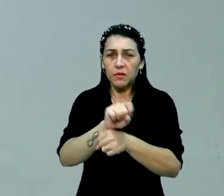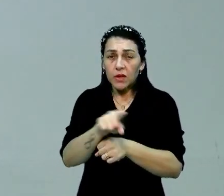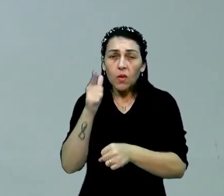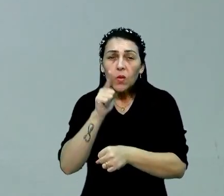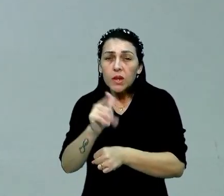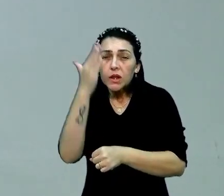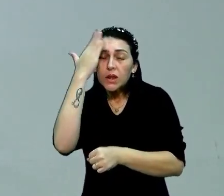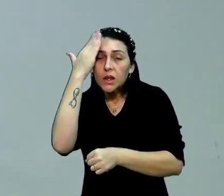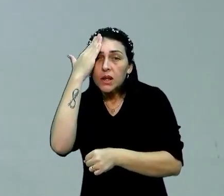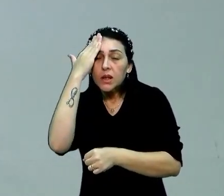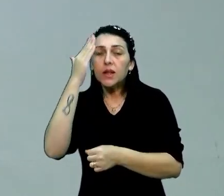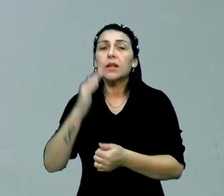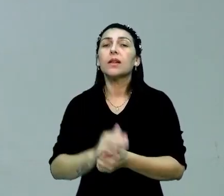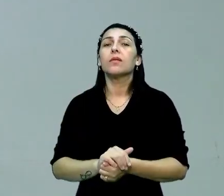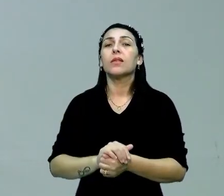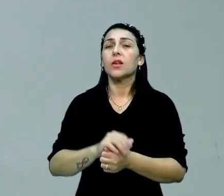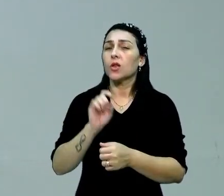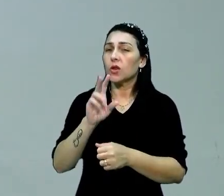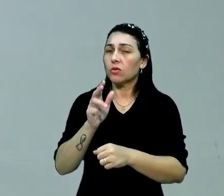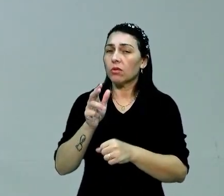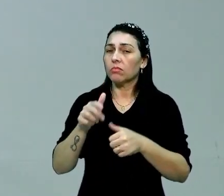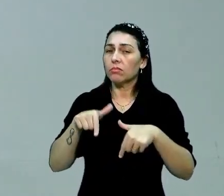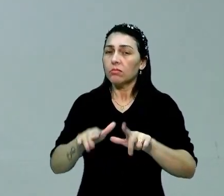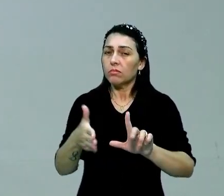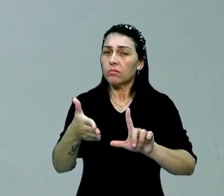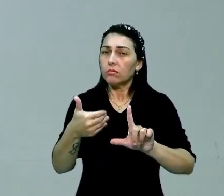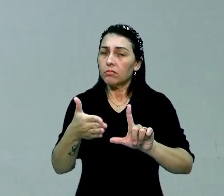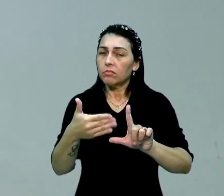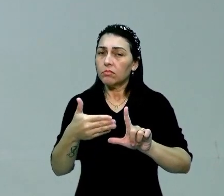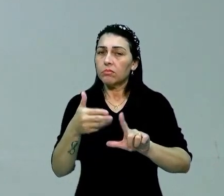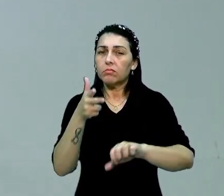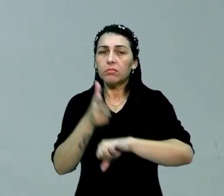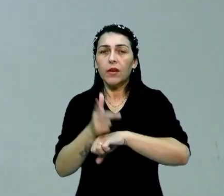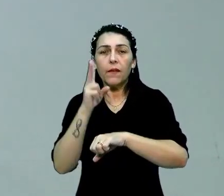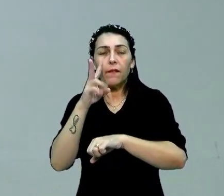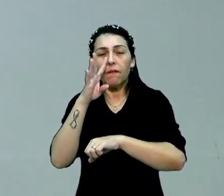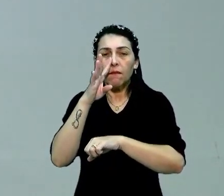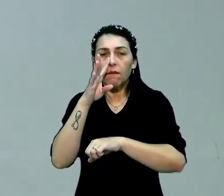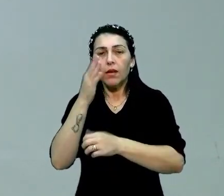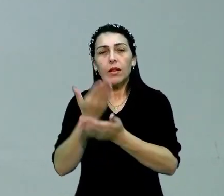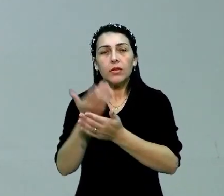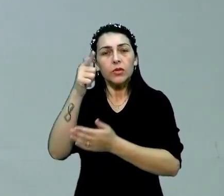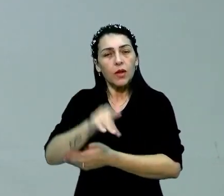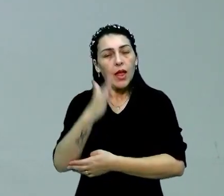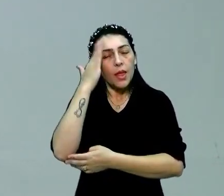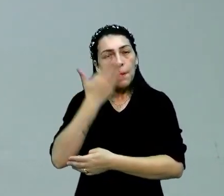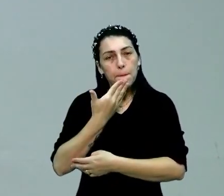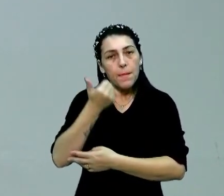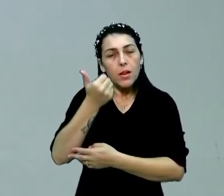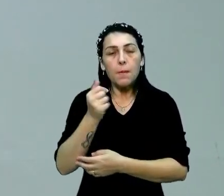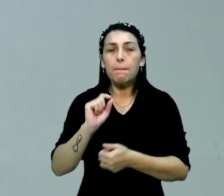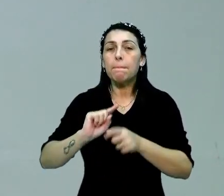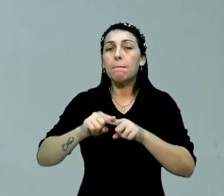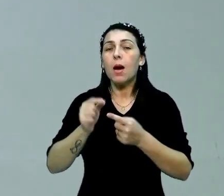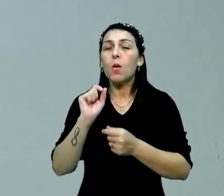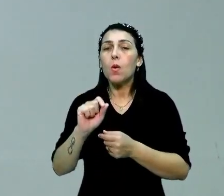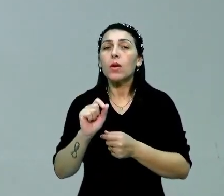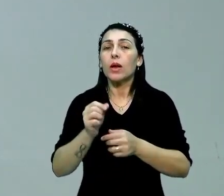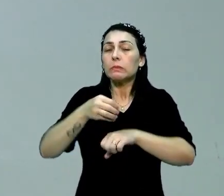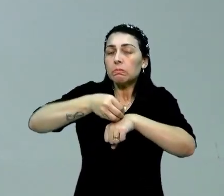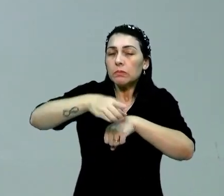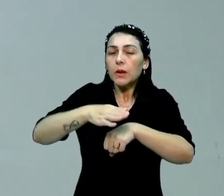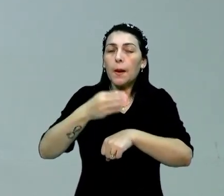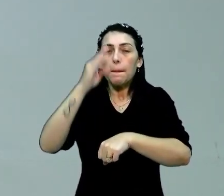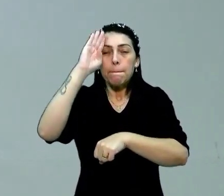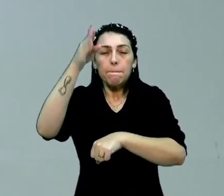conseguido compreender. Qualquer coisa, acesse a plataforma para poder rever essa aula e entender um pouquinho melhor, mas o que eu posso deixar de dica